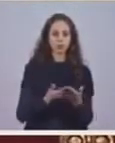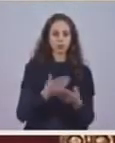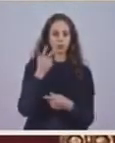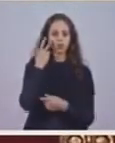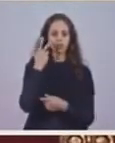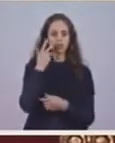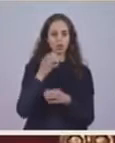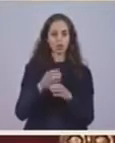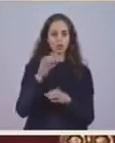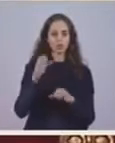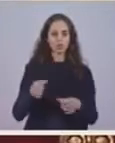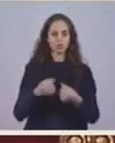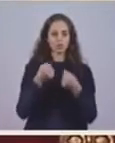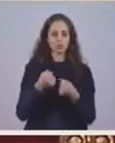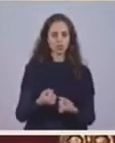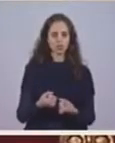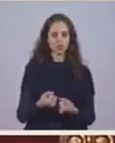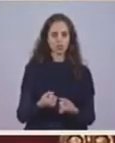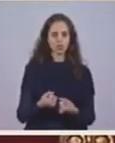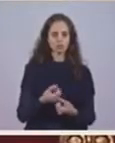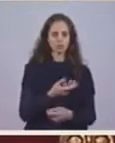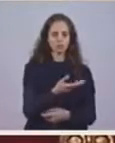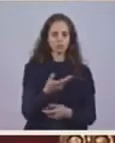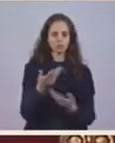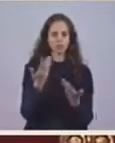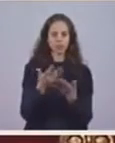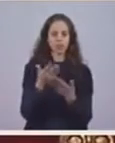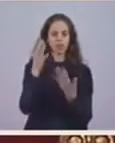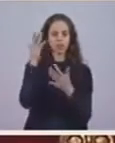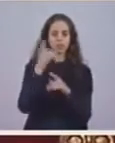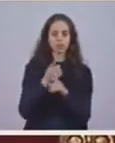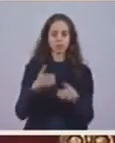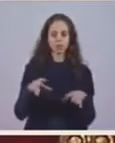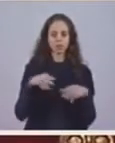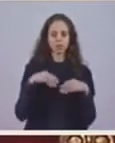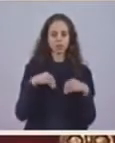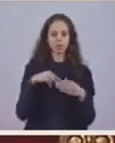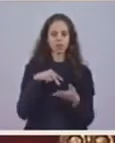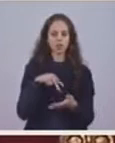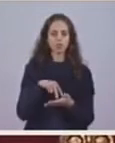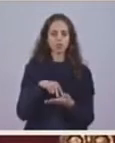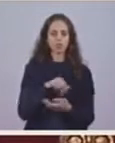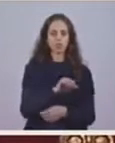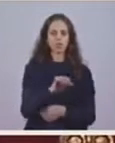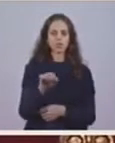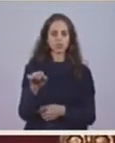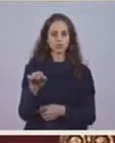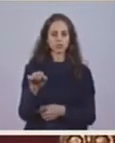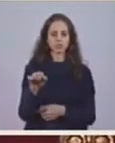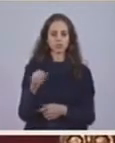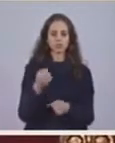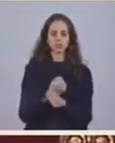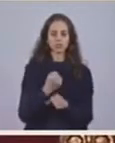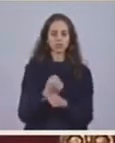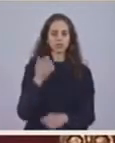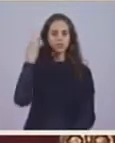vida e o cálice da salvação e vos damos graças porque nos admitistes à vossa presença para vos